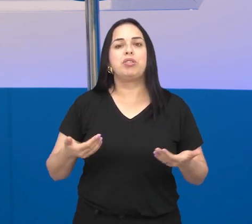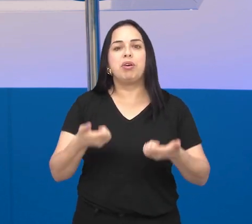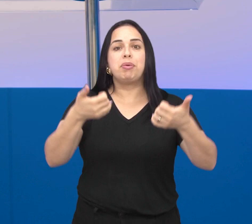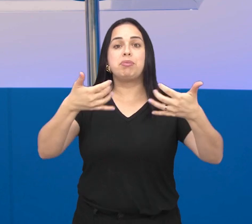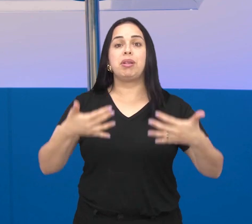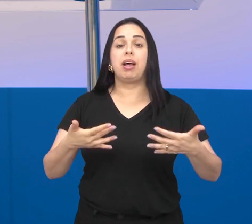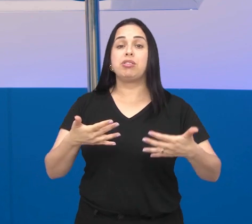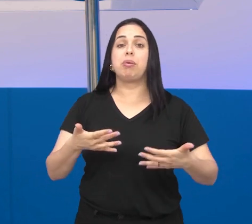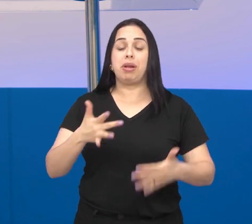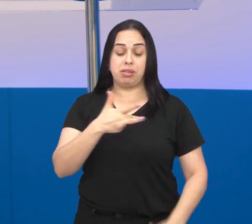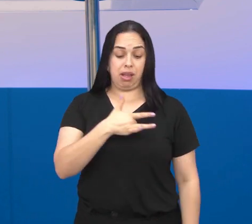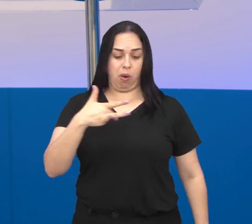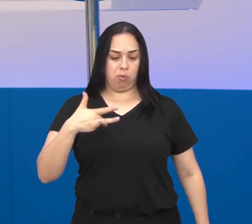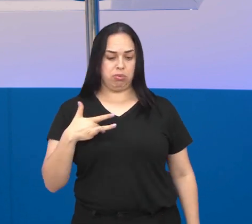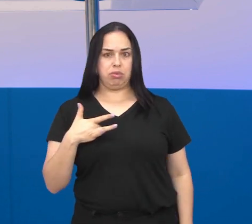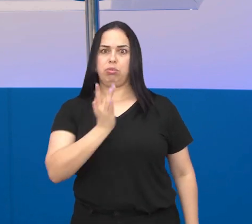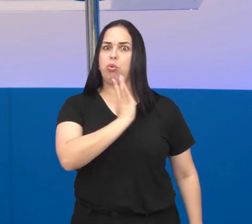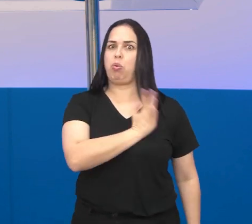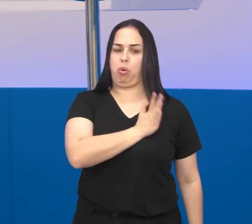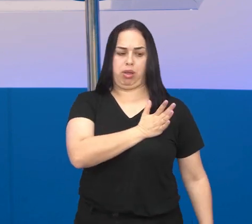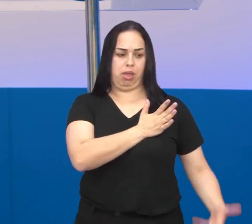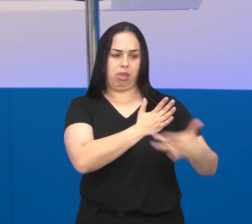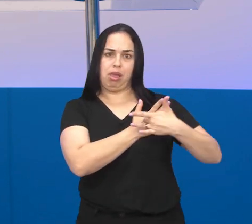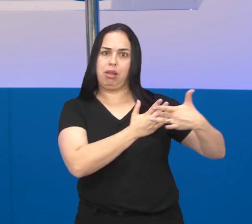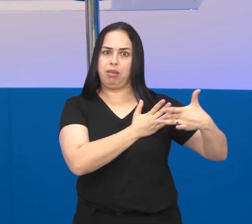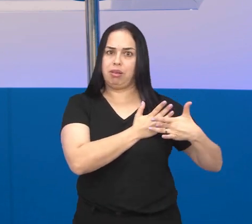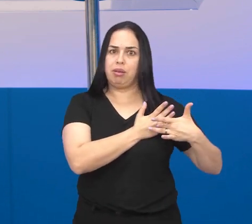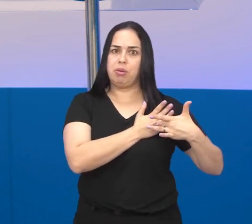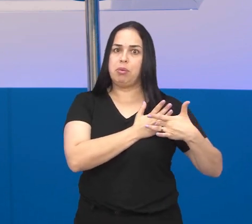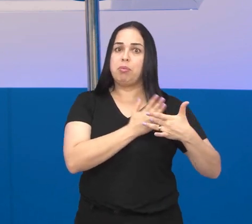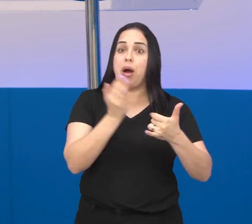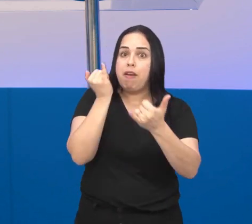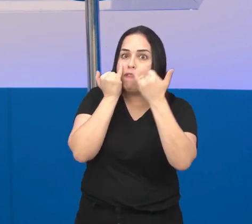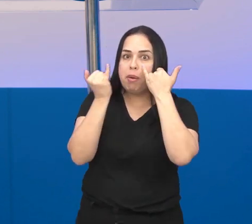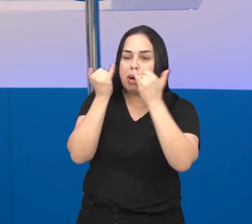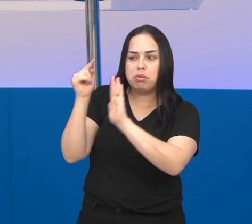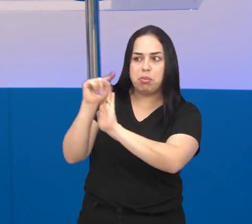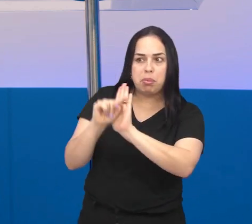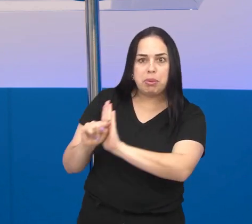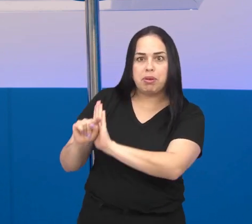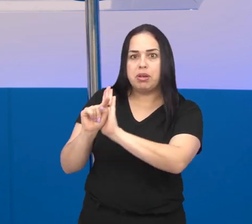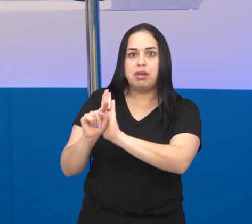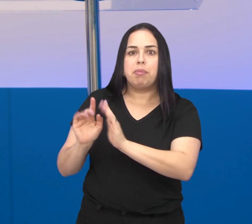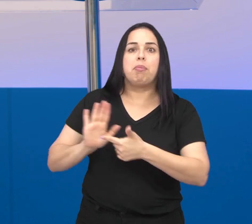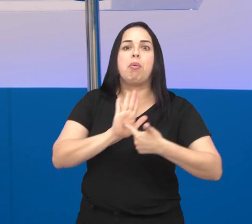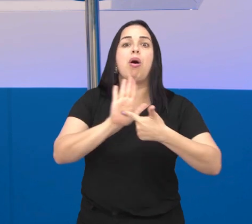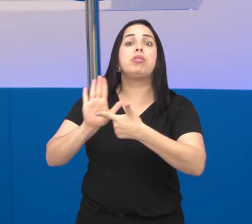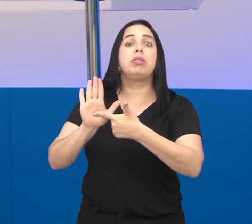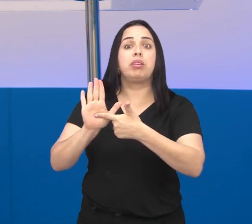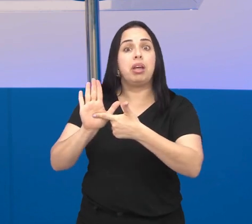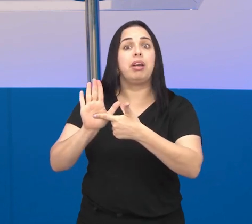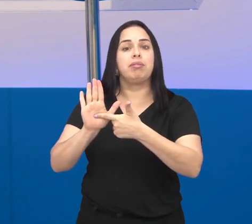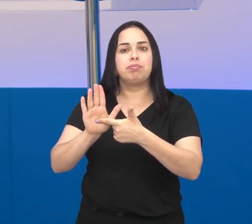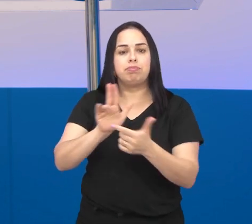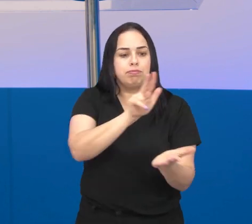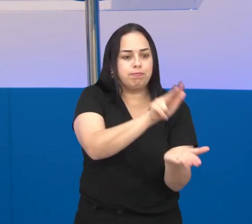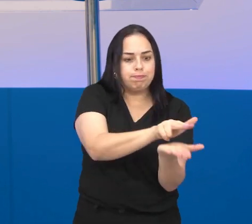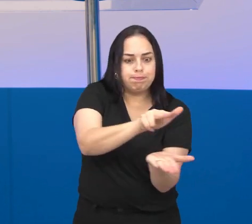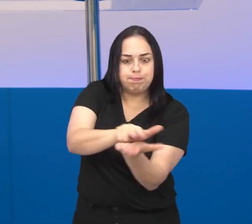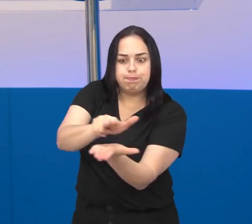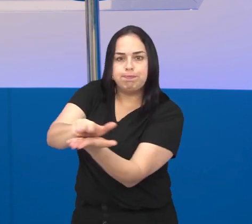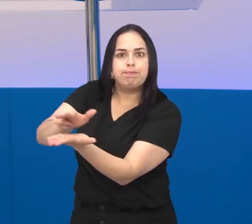a gente vai falar de saúde, e a saúde do coração, viu? Um dado mostra que houve um aumento preocupante